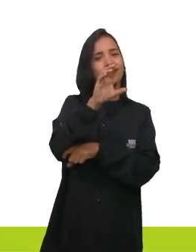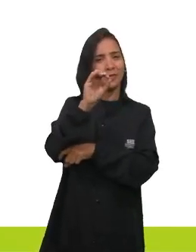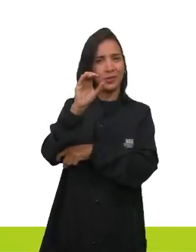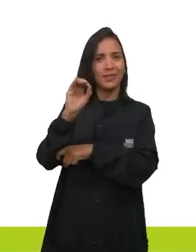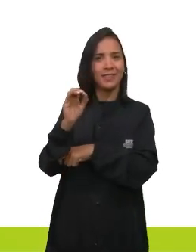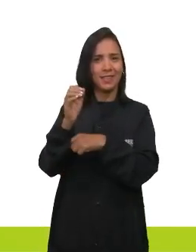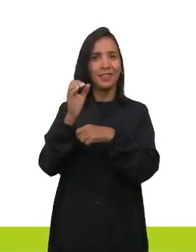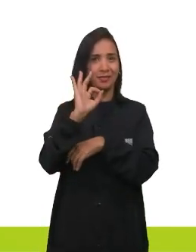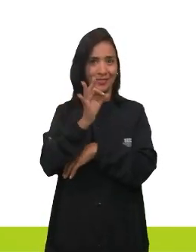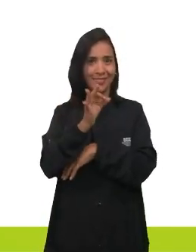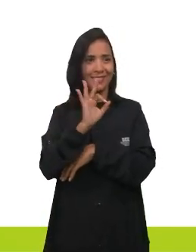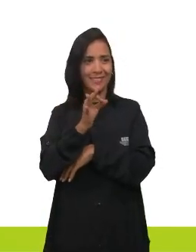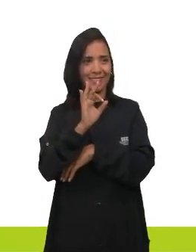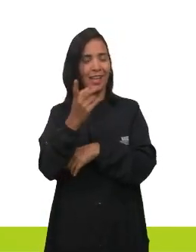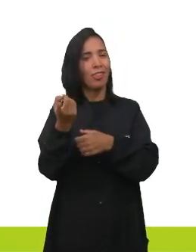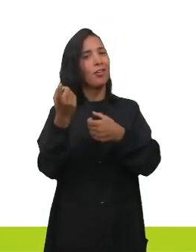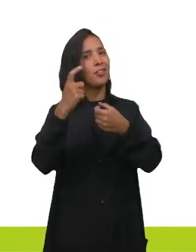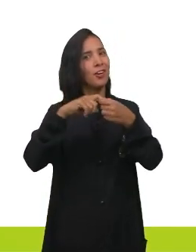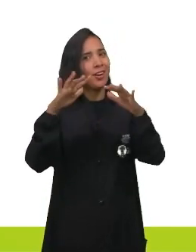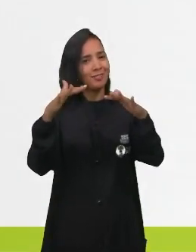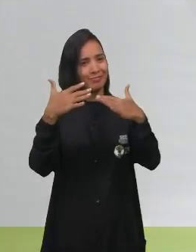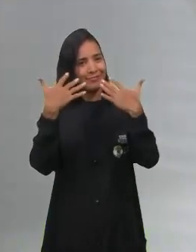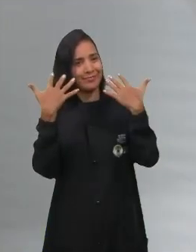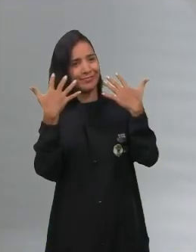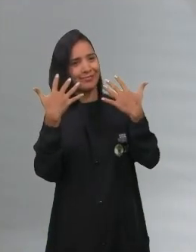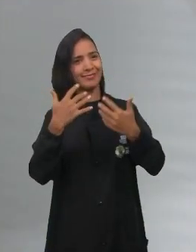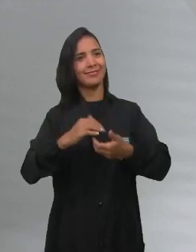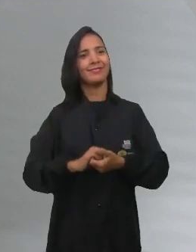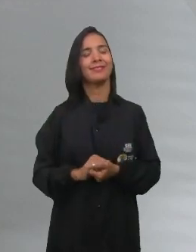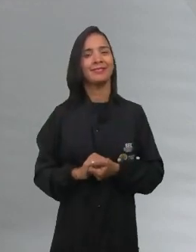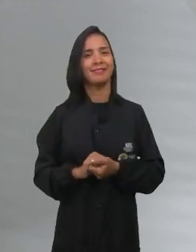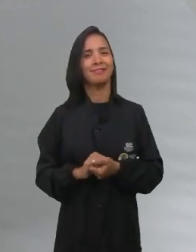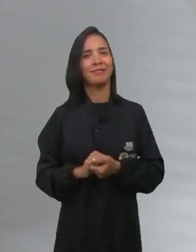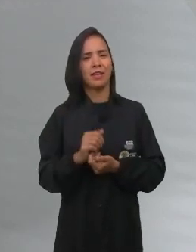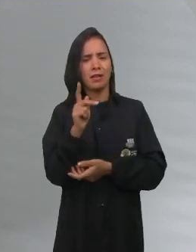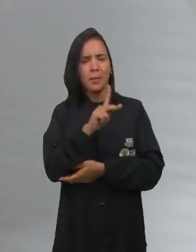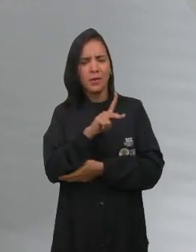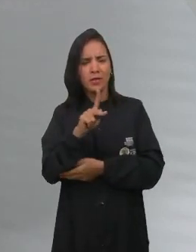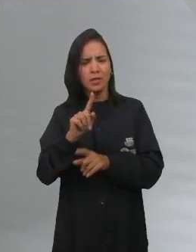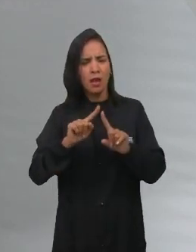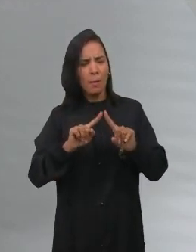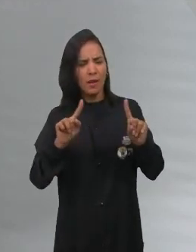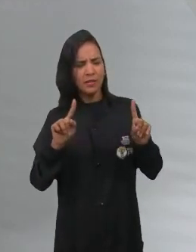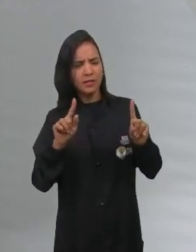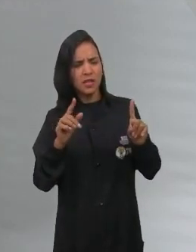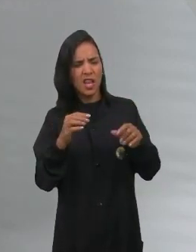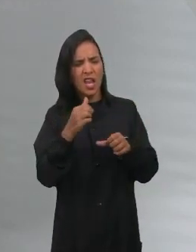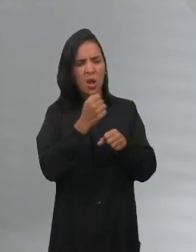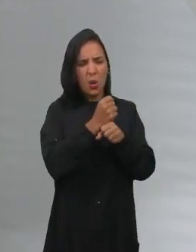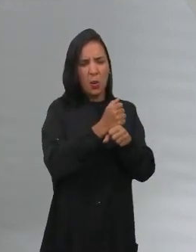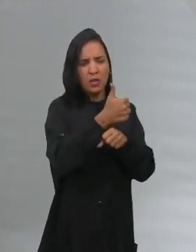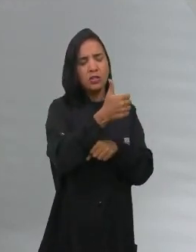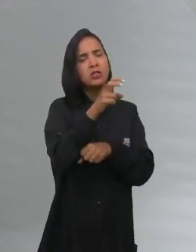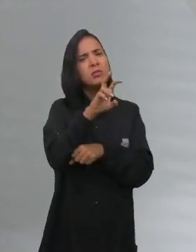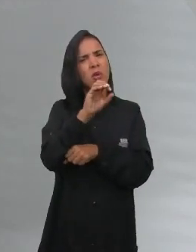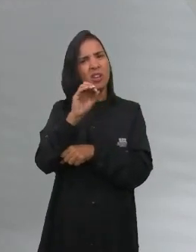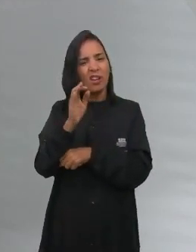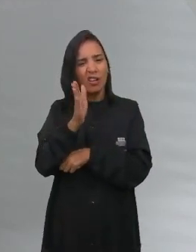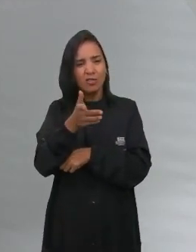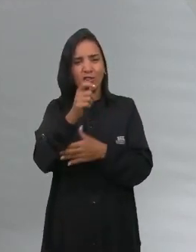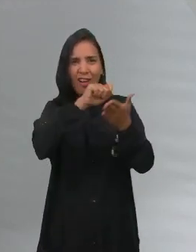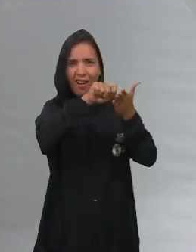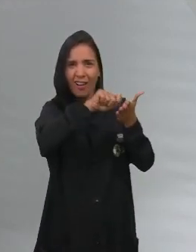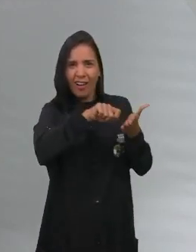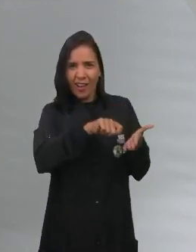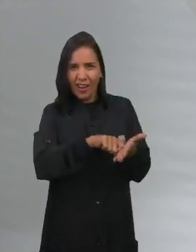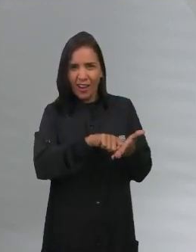1500. Volta aqui comigo. Professora, a senhora está querendo dizer que em 1500 já se escrevia, já se tinha uma